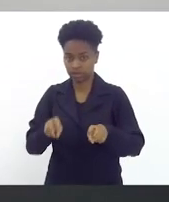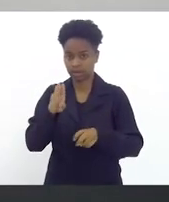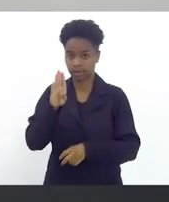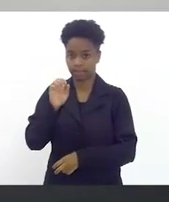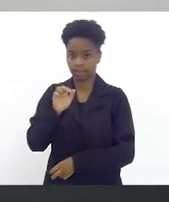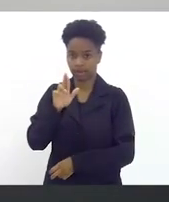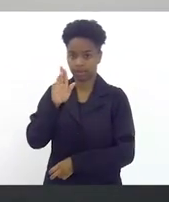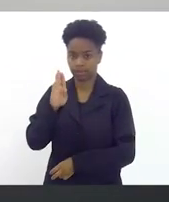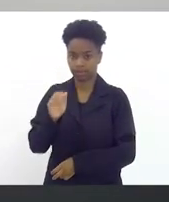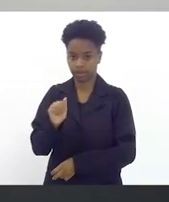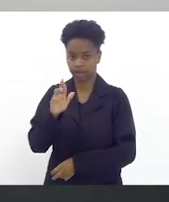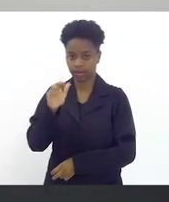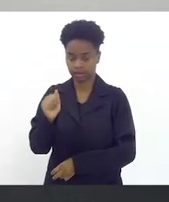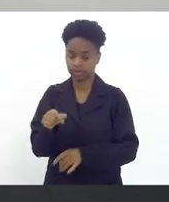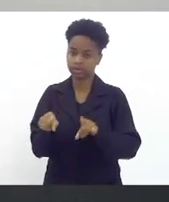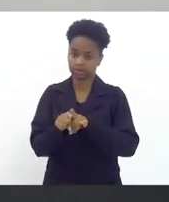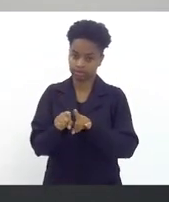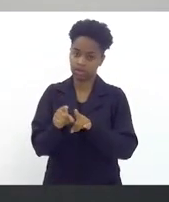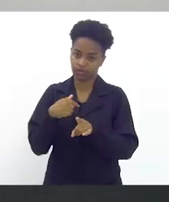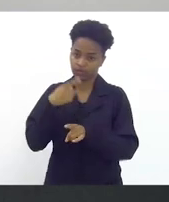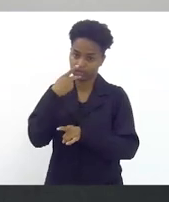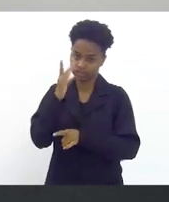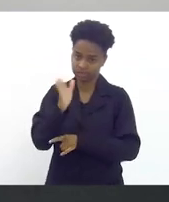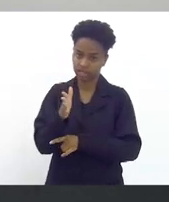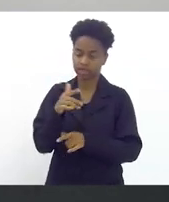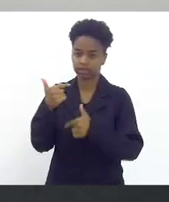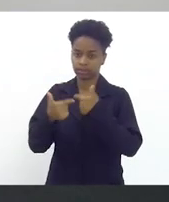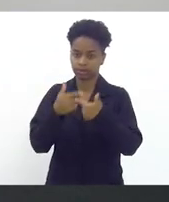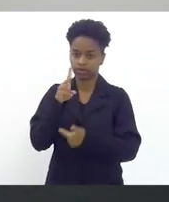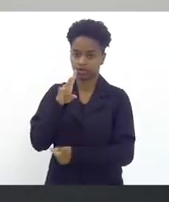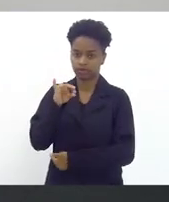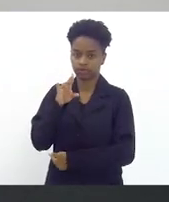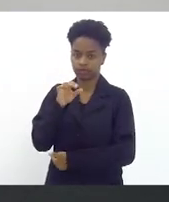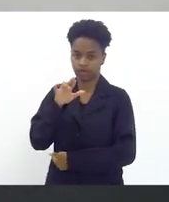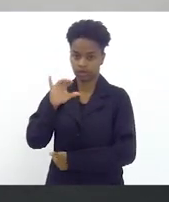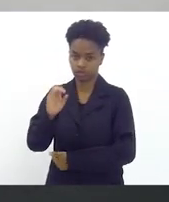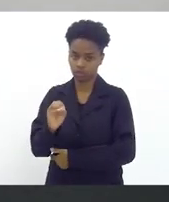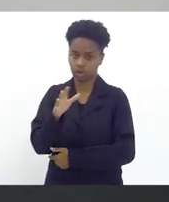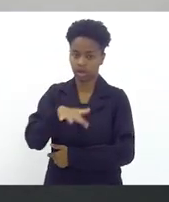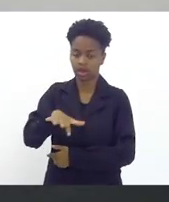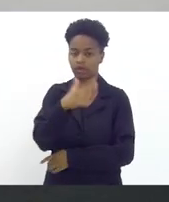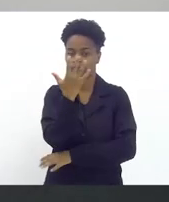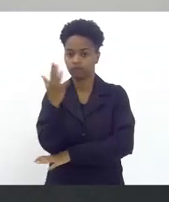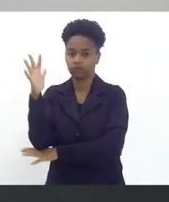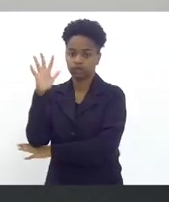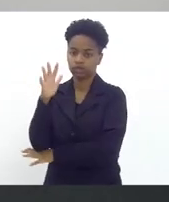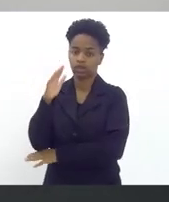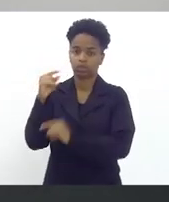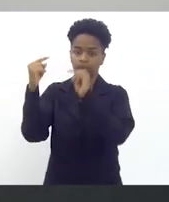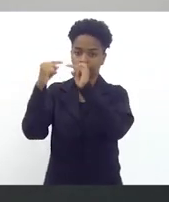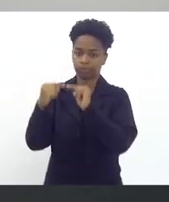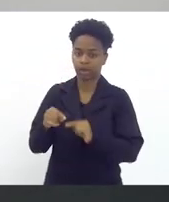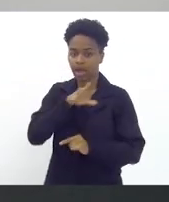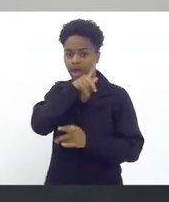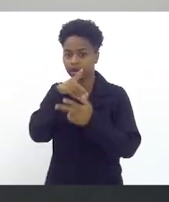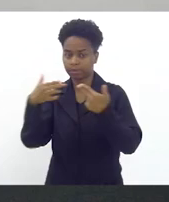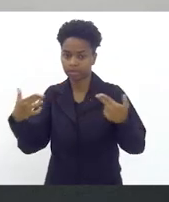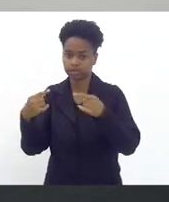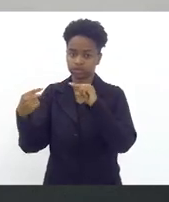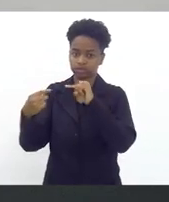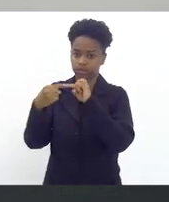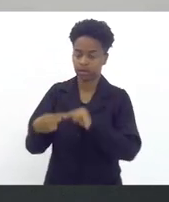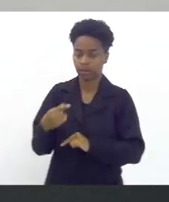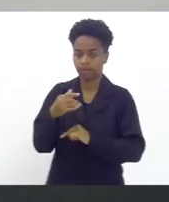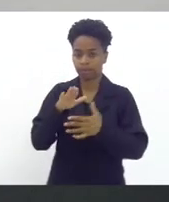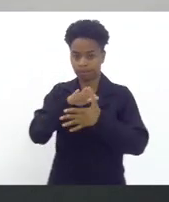peregrine viver isso tinha falado agora dos viveristas viverista Florestal de espécies nativas da Mata Atlântica que viveram